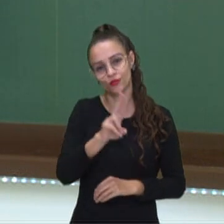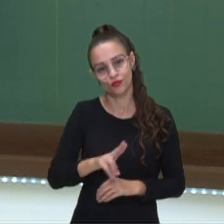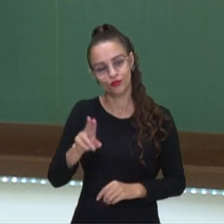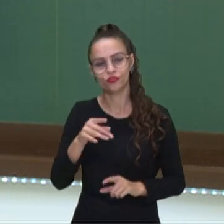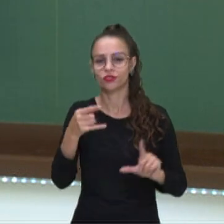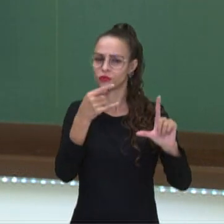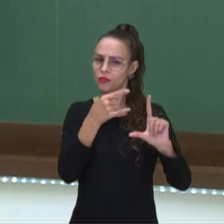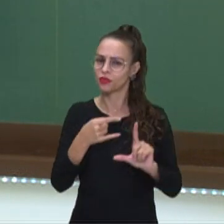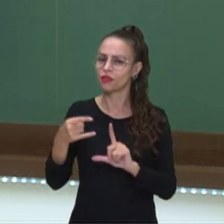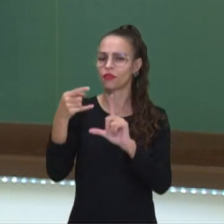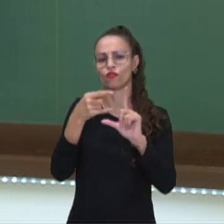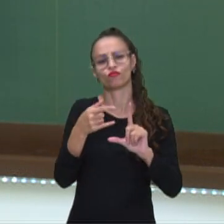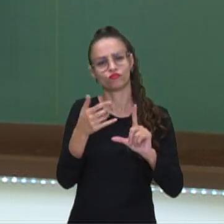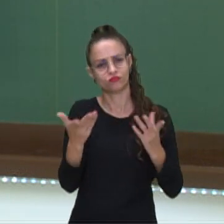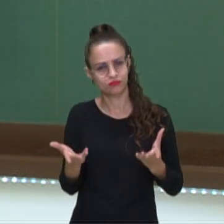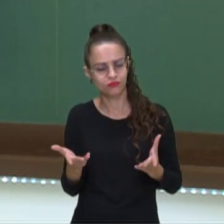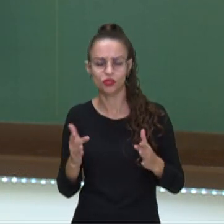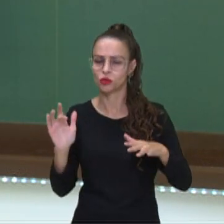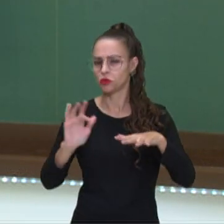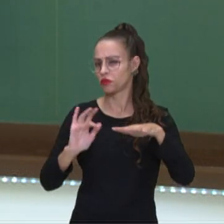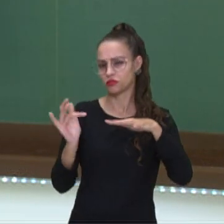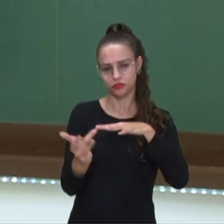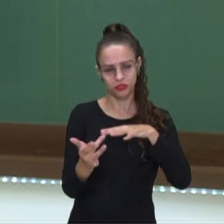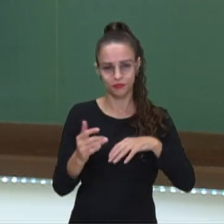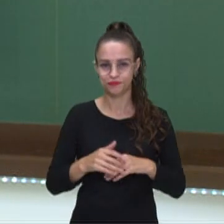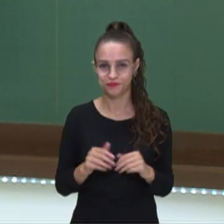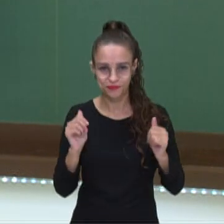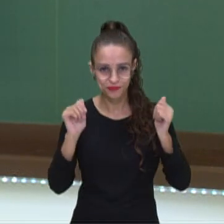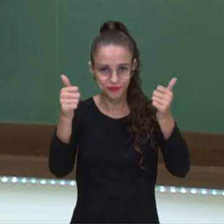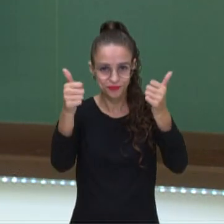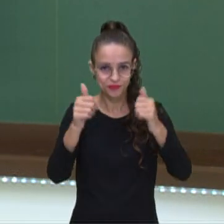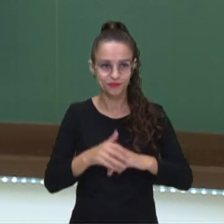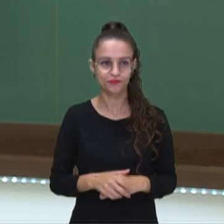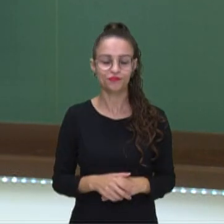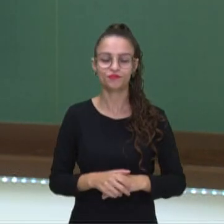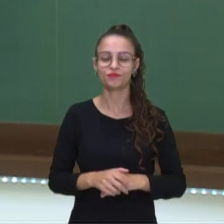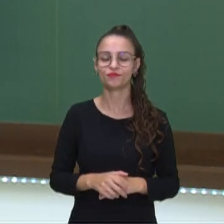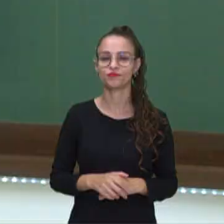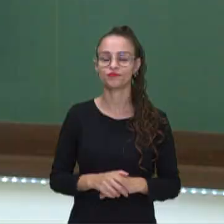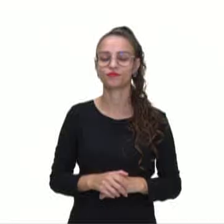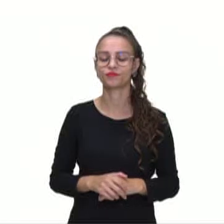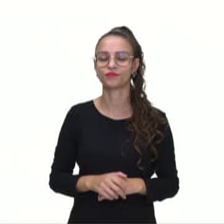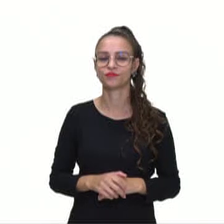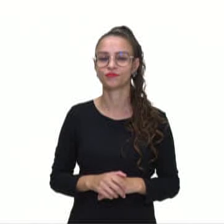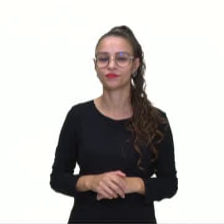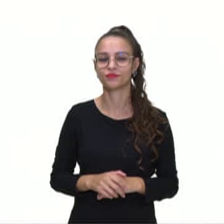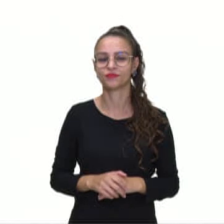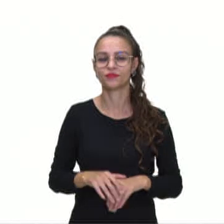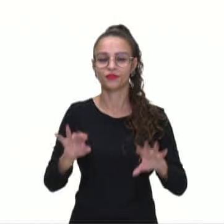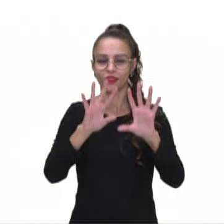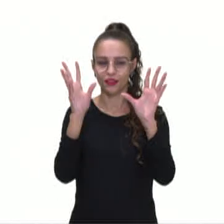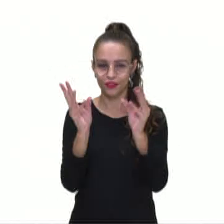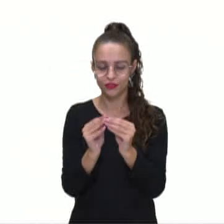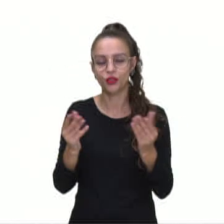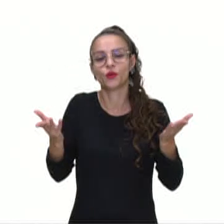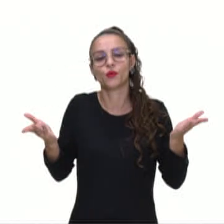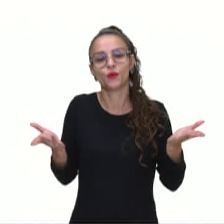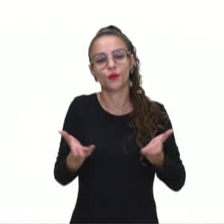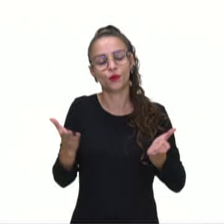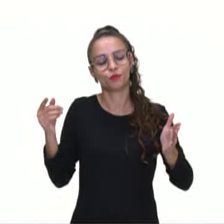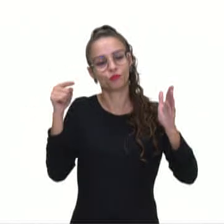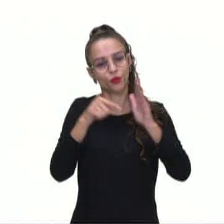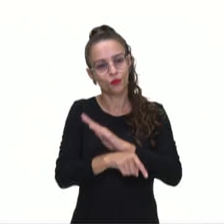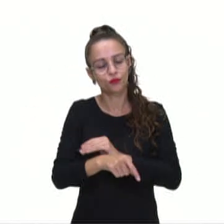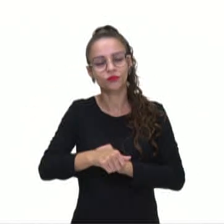um Meet ou mesmo da rede social. Beleza? Revisando então, gente. A gente falou hoje, aprofundou o nosso